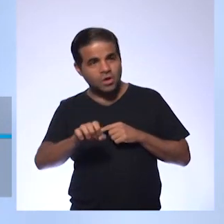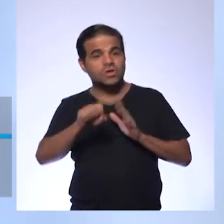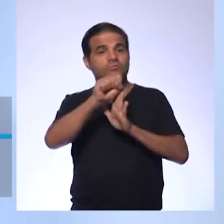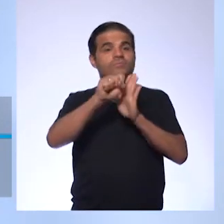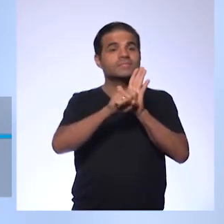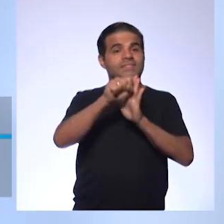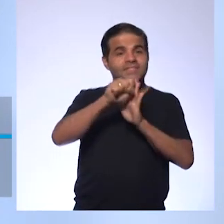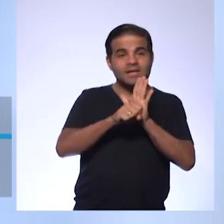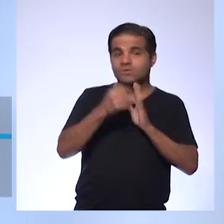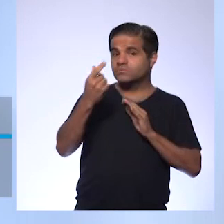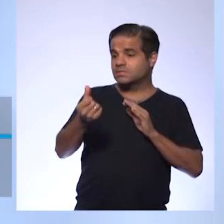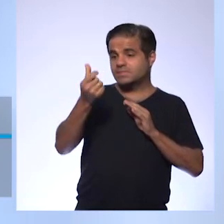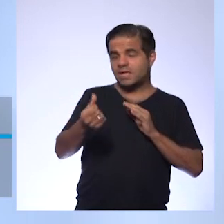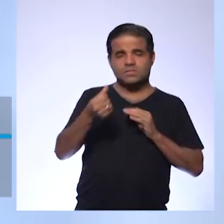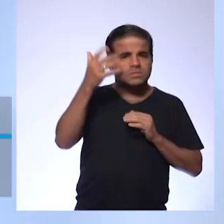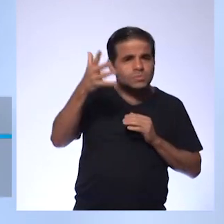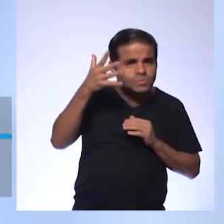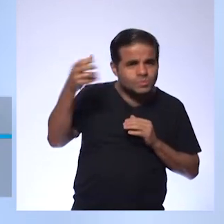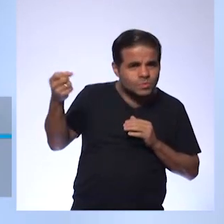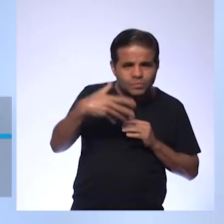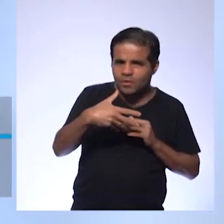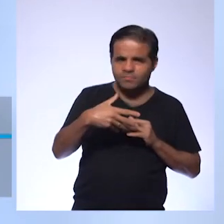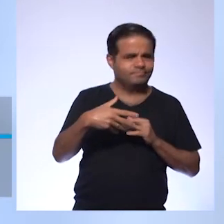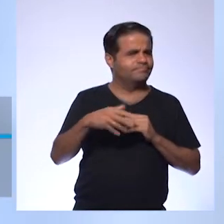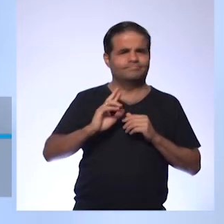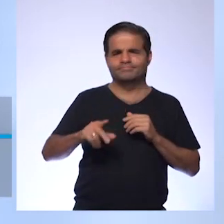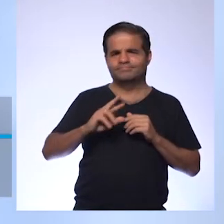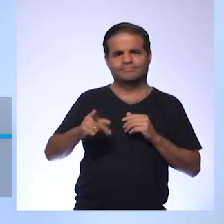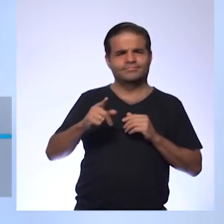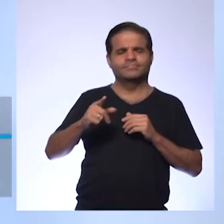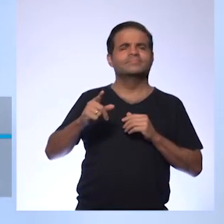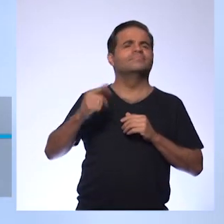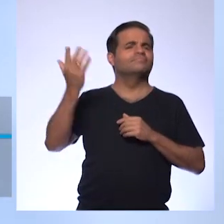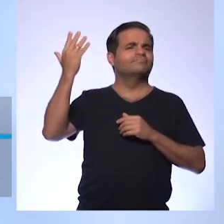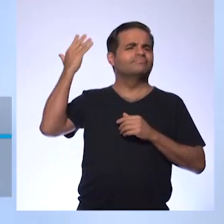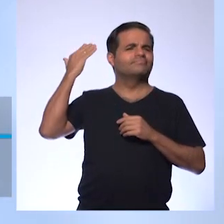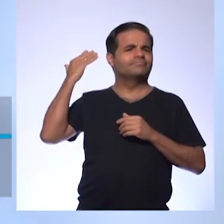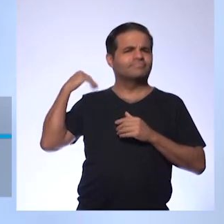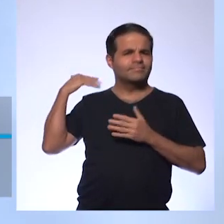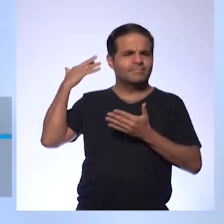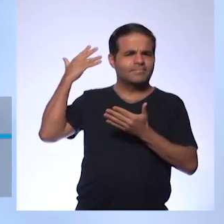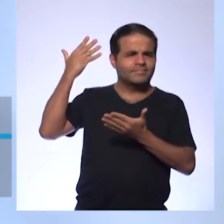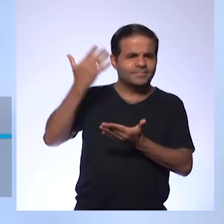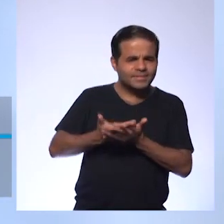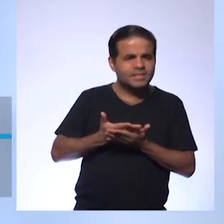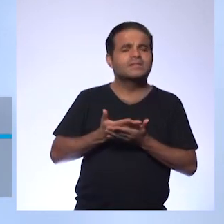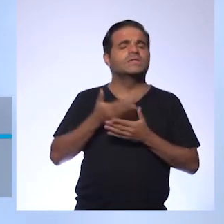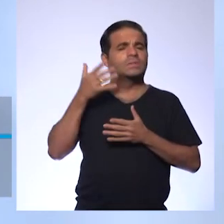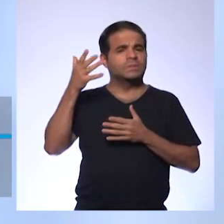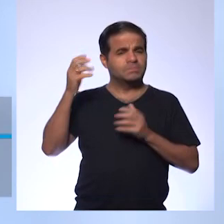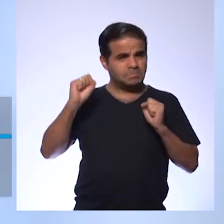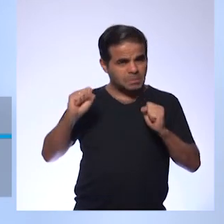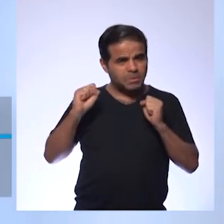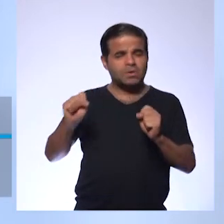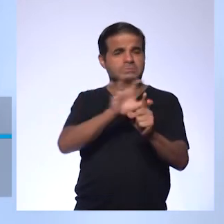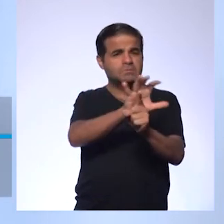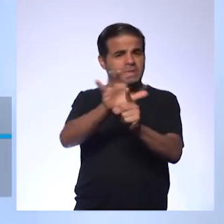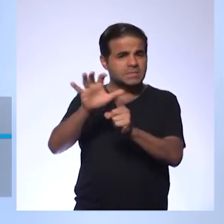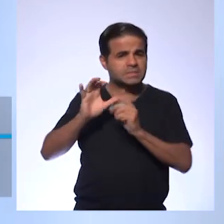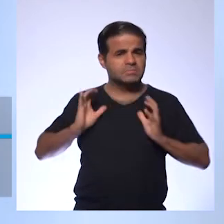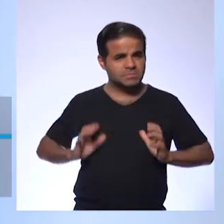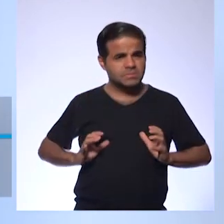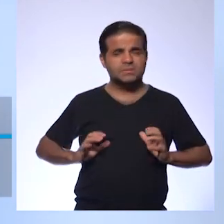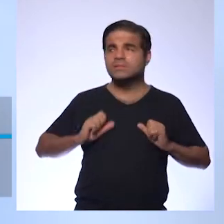XVI, ou seja, não é um discurso novo de que a arte, de certa forma, influencia os comportamentos. Eu acredito que, assim, se eu posso